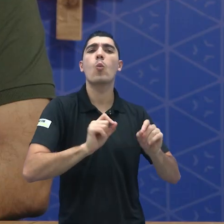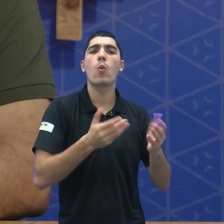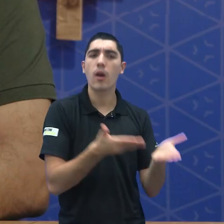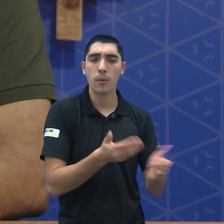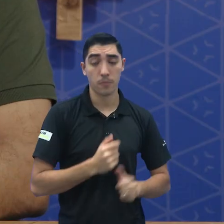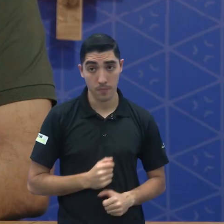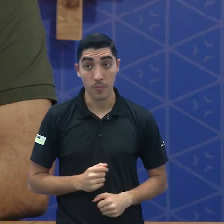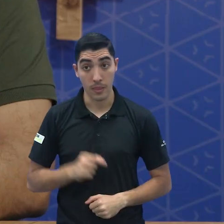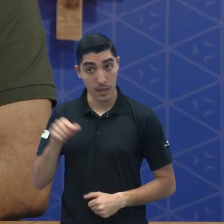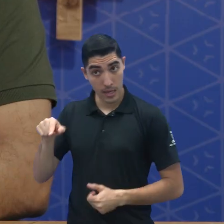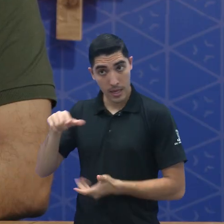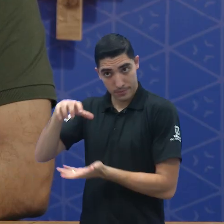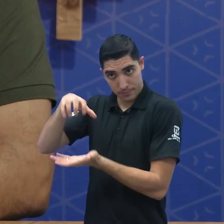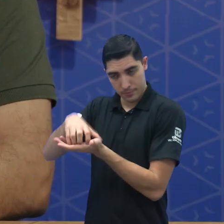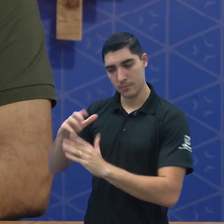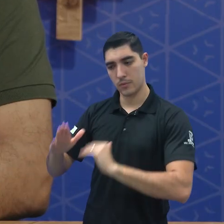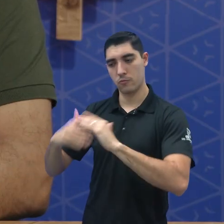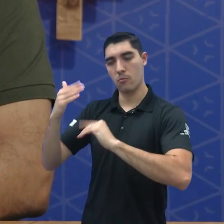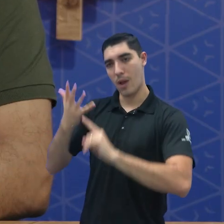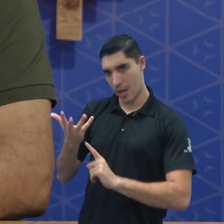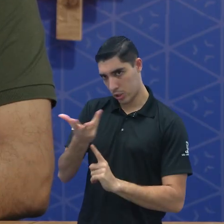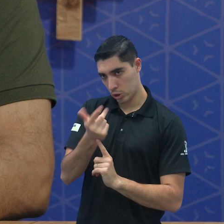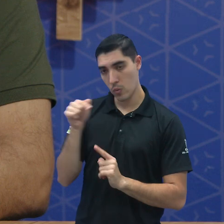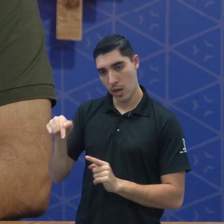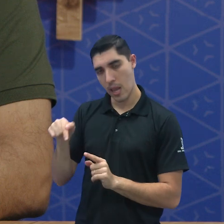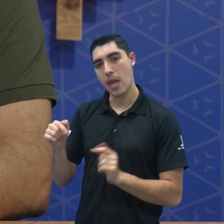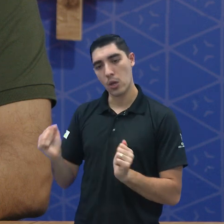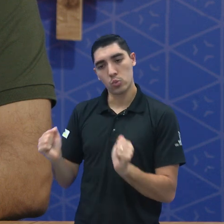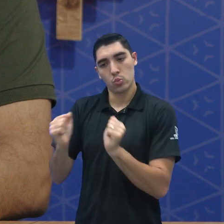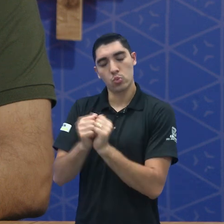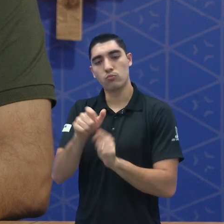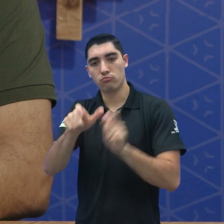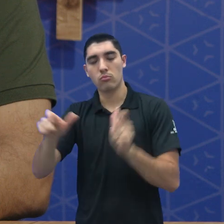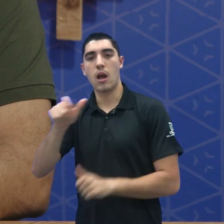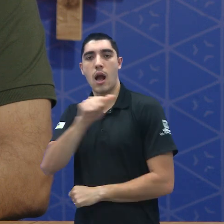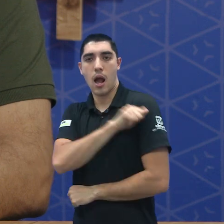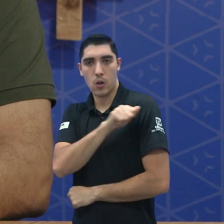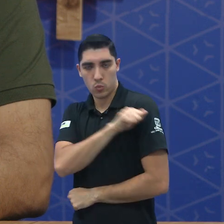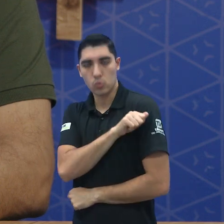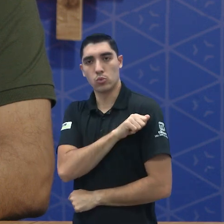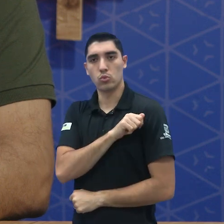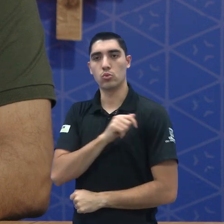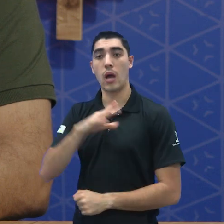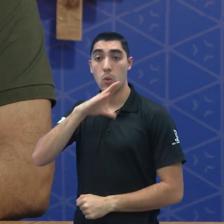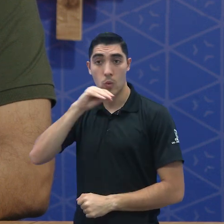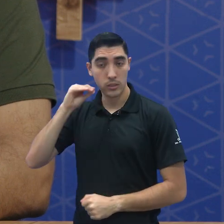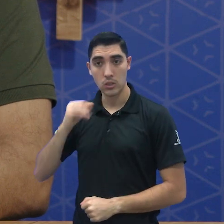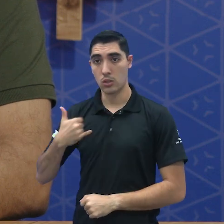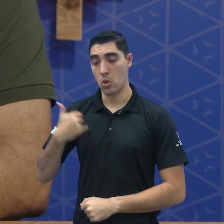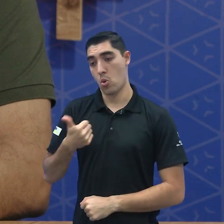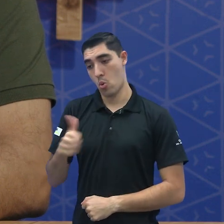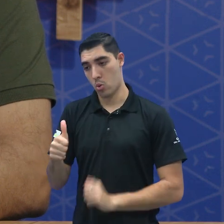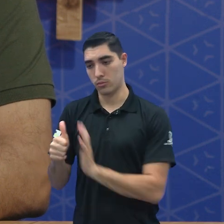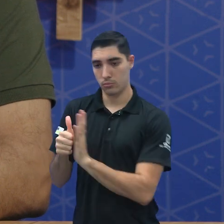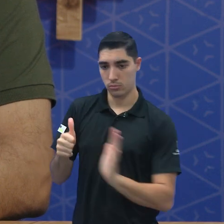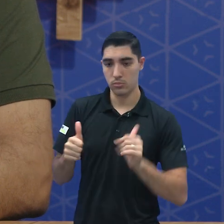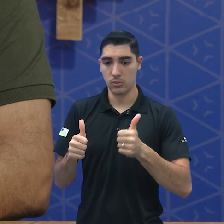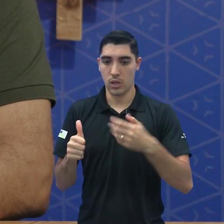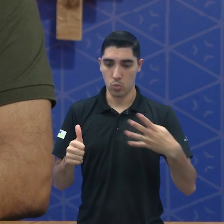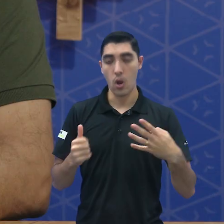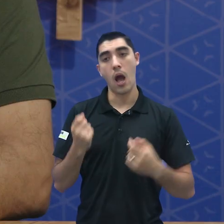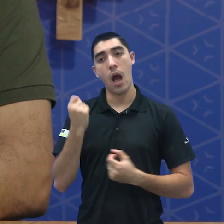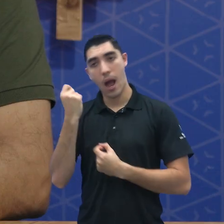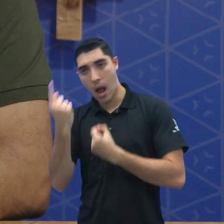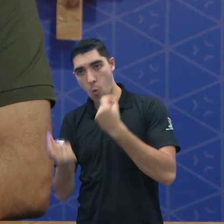Centro de Desenvolvimento Artístico está inserido, na Fundaz com adolescentes de 11 a 14 anos. A gente tem umas crianças